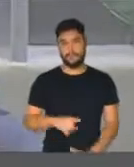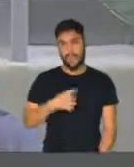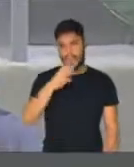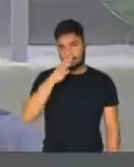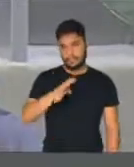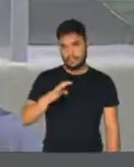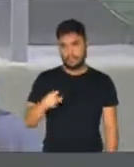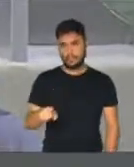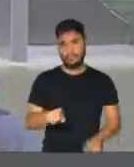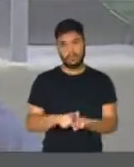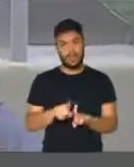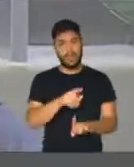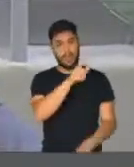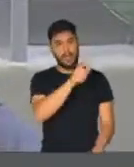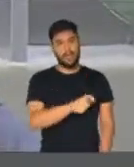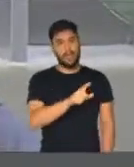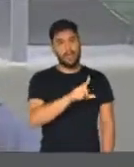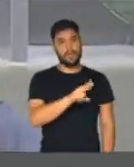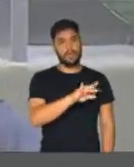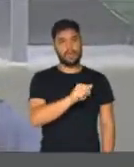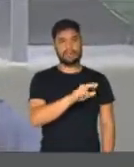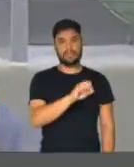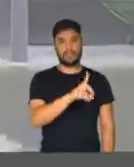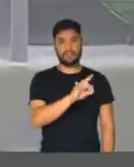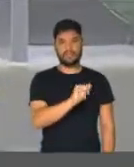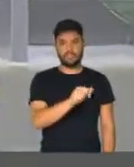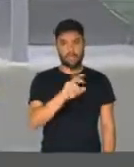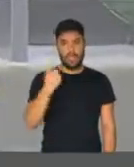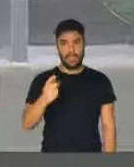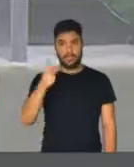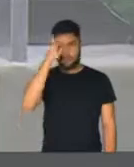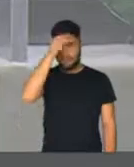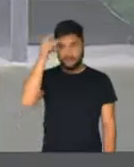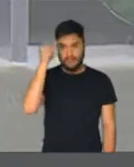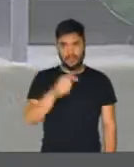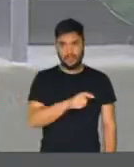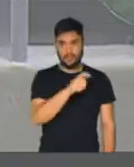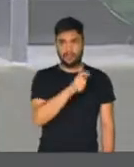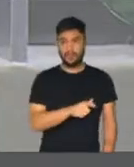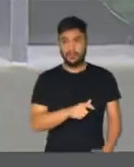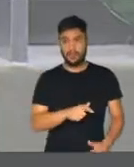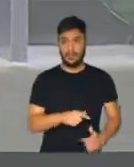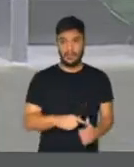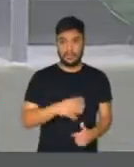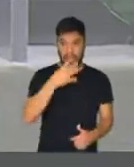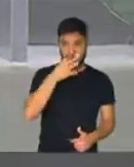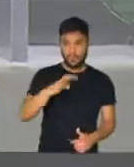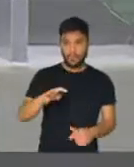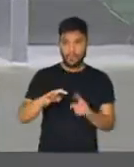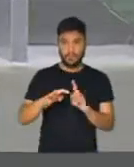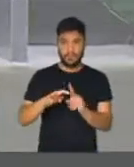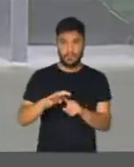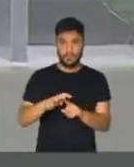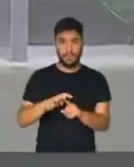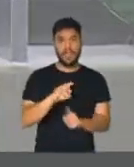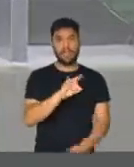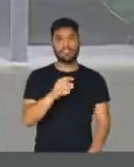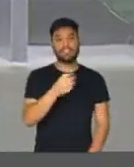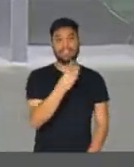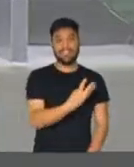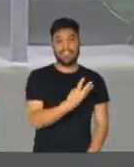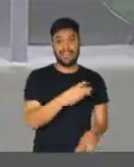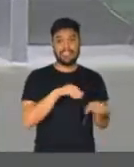Luiza Erundina, que foi prefeita de São Paulo, ela foi apresentada no dia 3